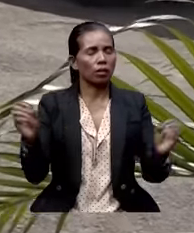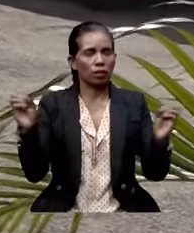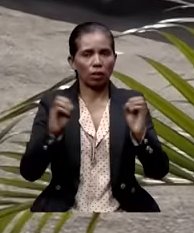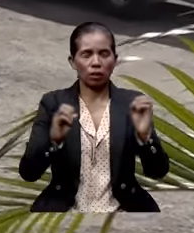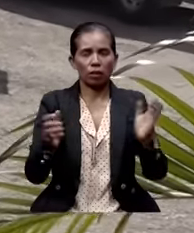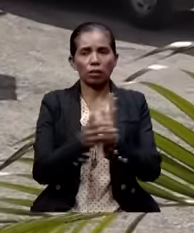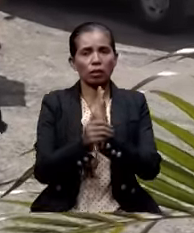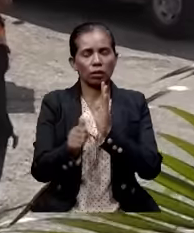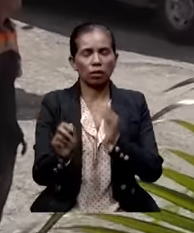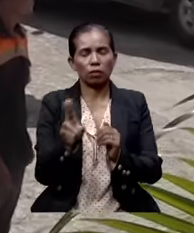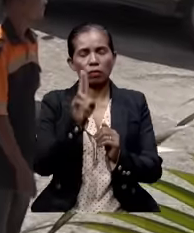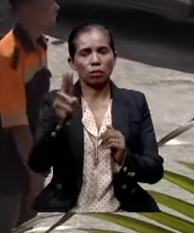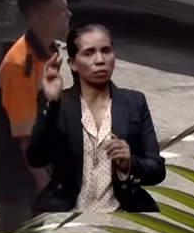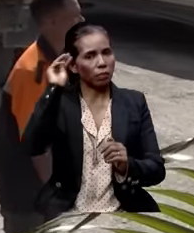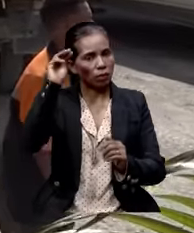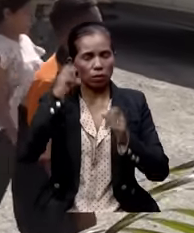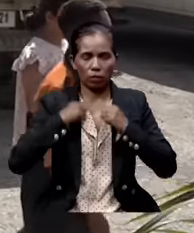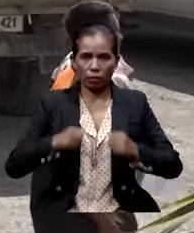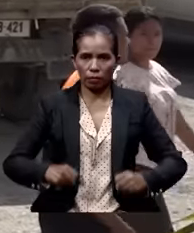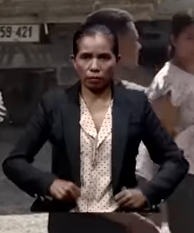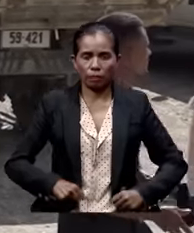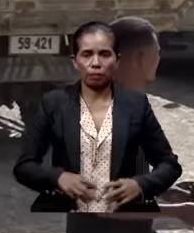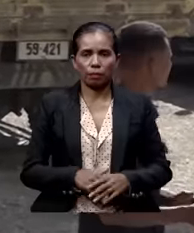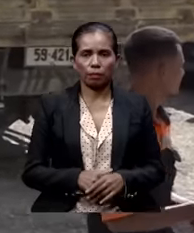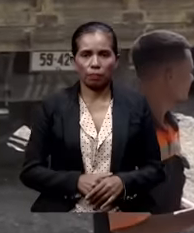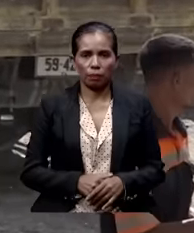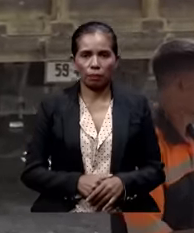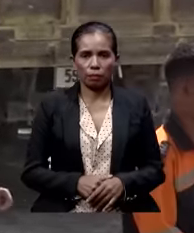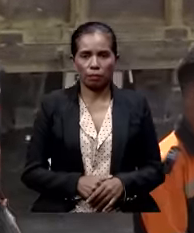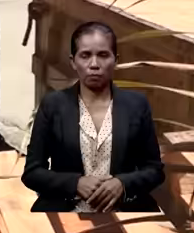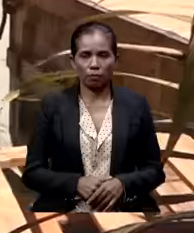capacidade gestão e ministério Saudi. Santina de Jesus, Domingos Bere, GMN.